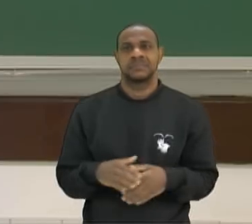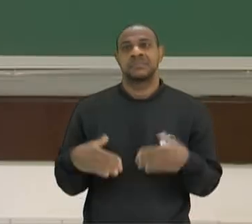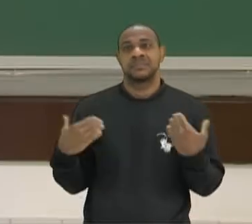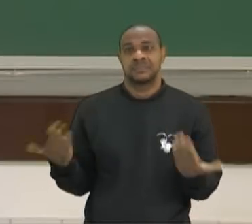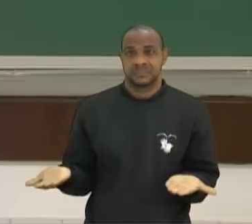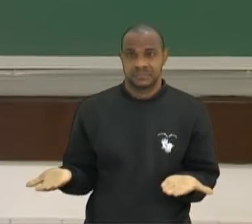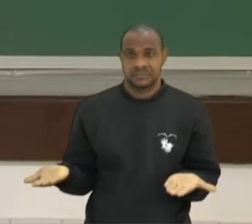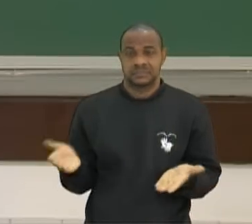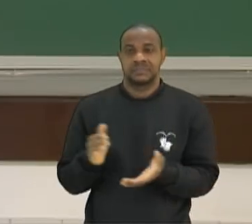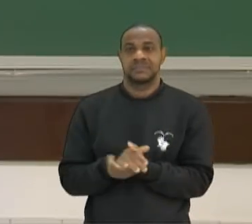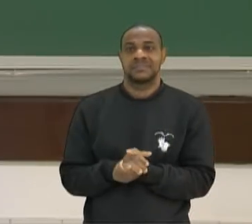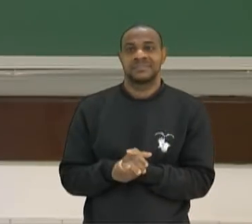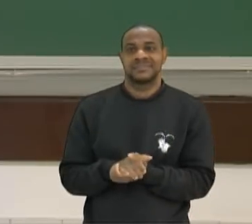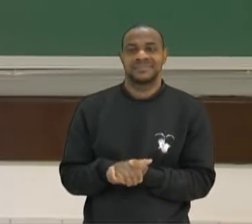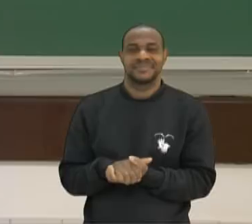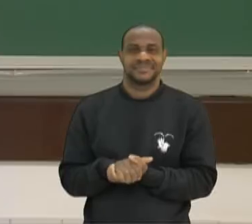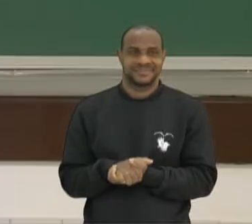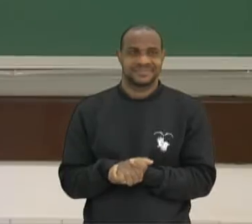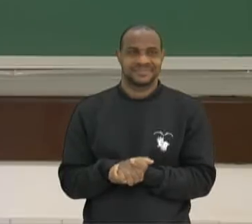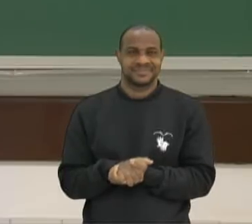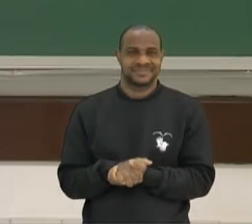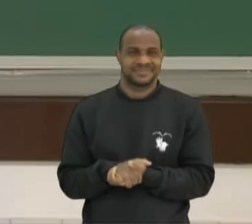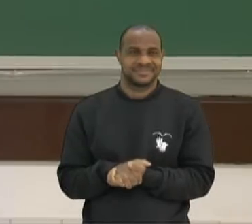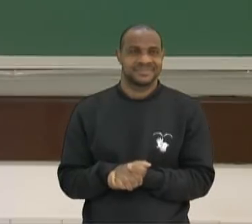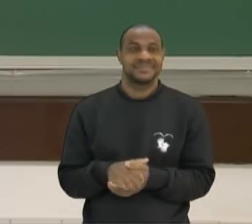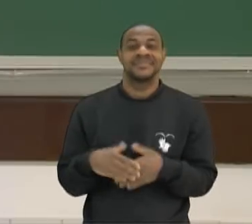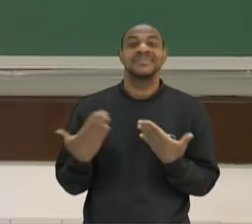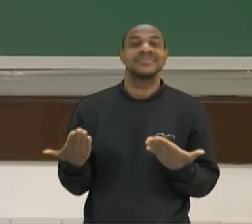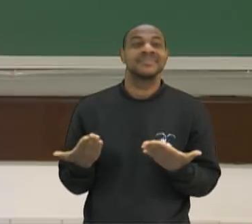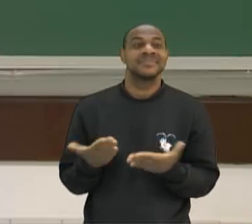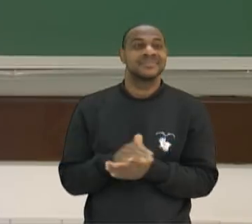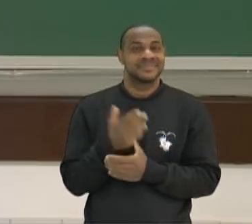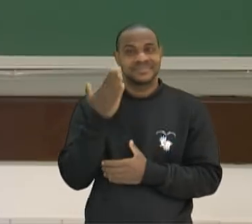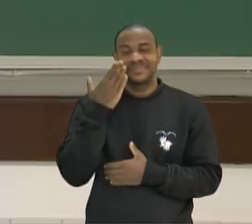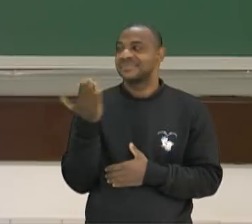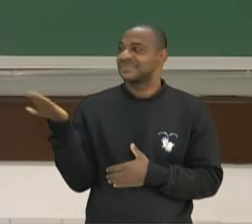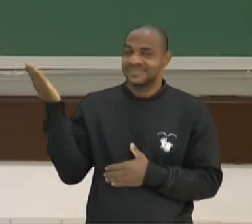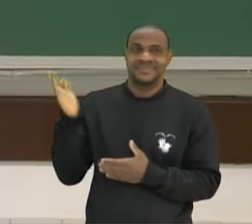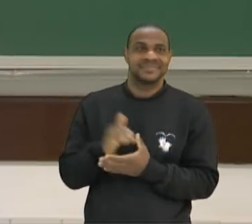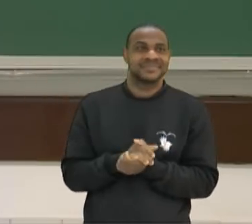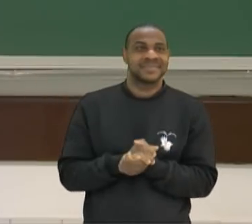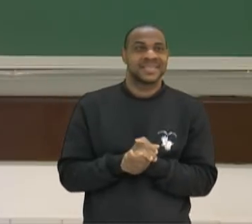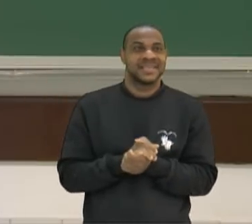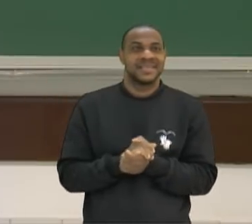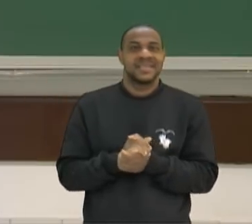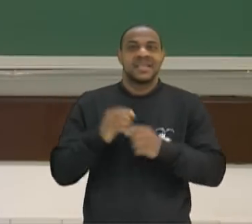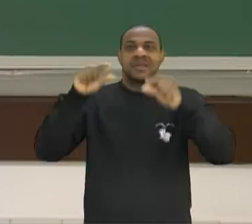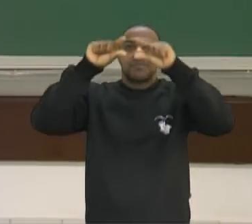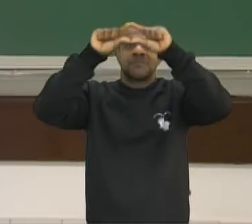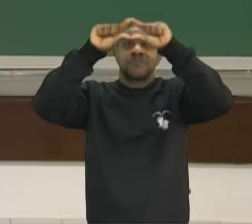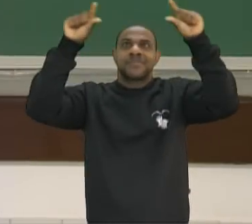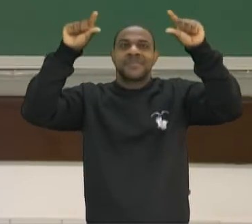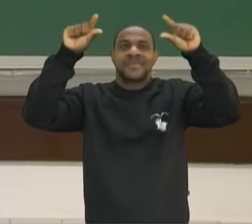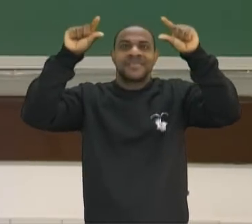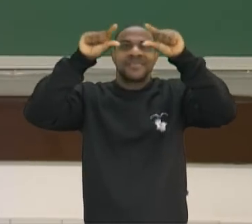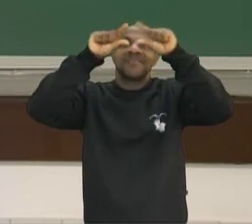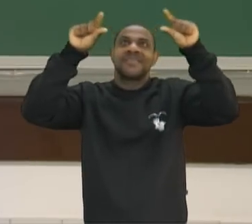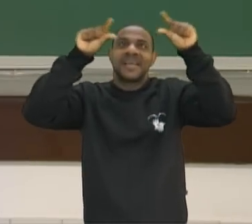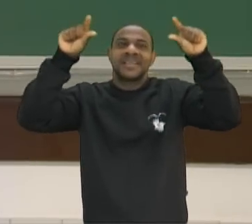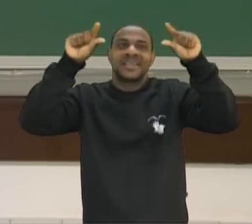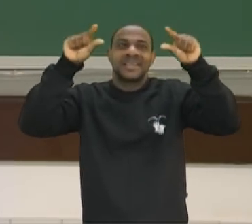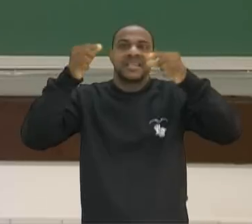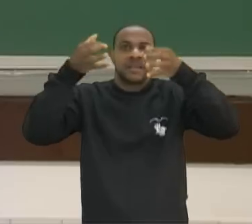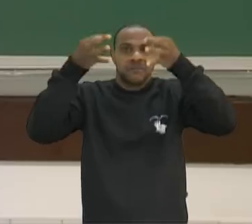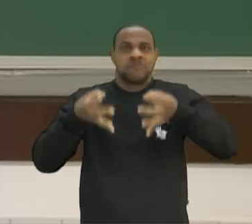Então, galerinha, was it easy? Yes, teacher! Vamos lá, então. Na afirmação acima, entendemos que Martin Luther